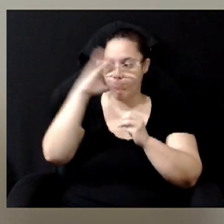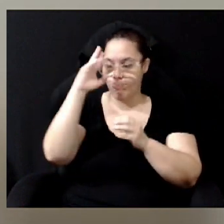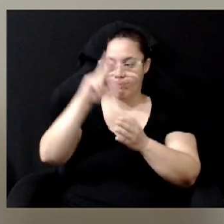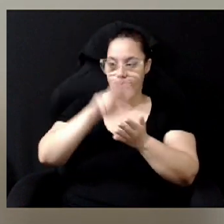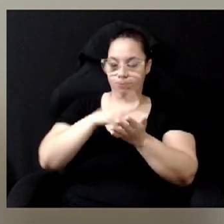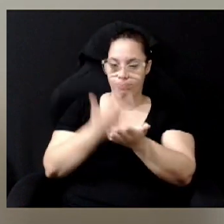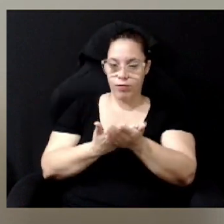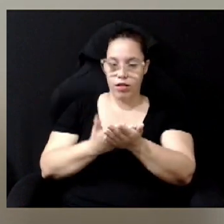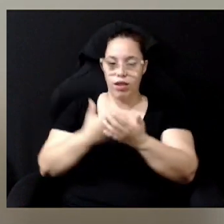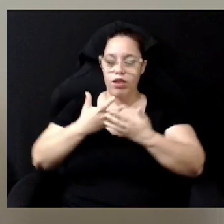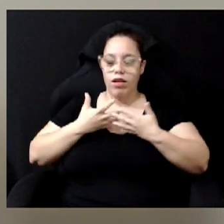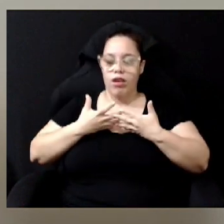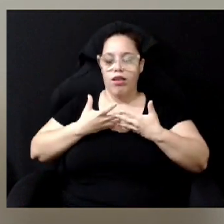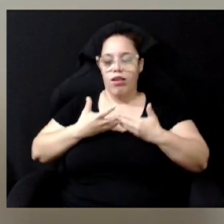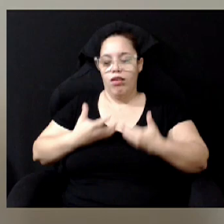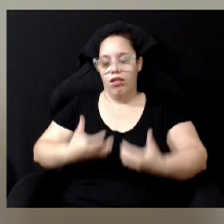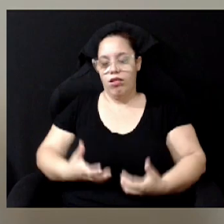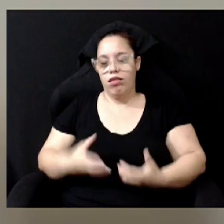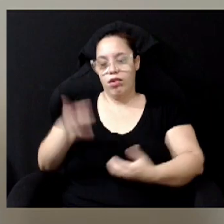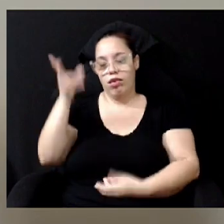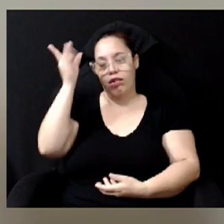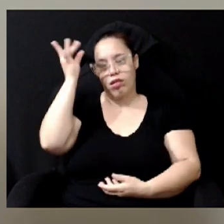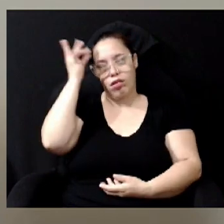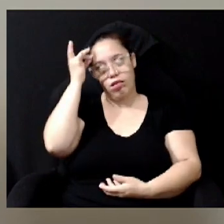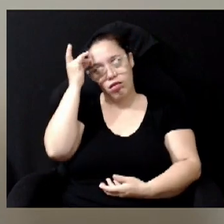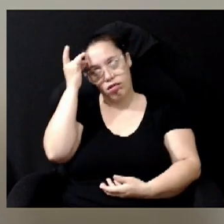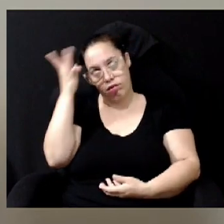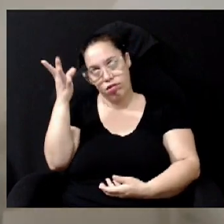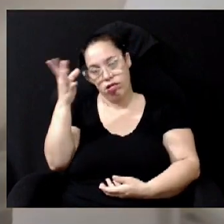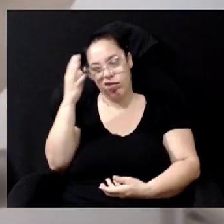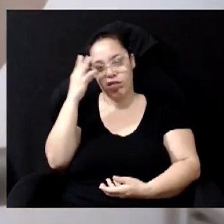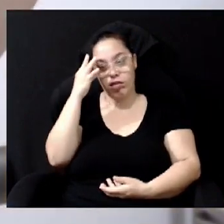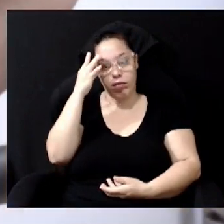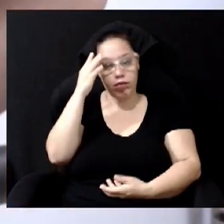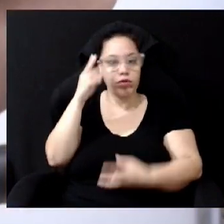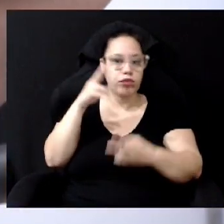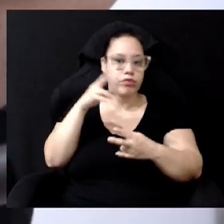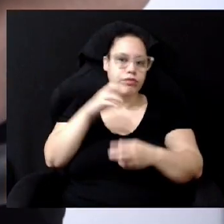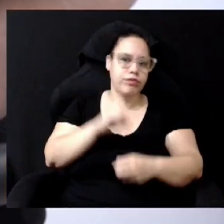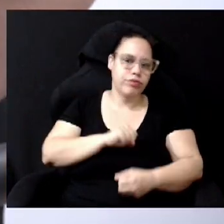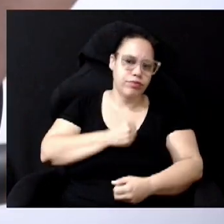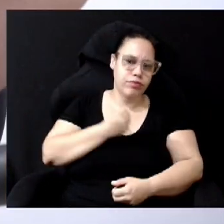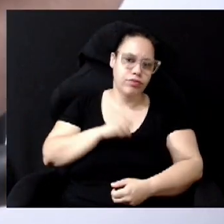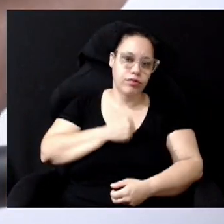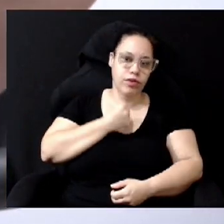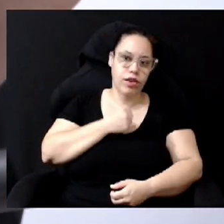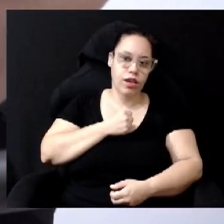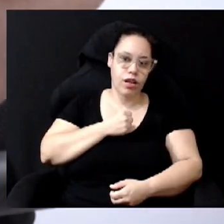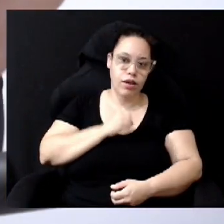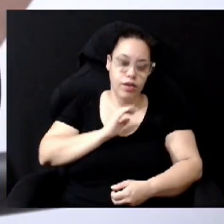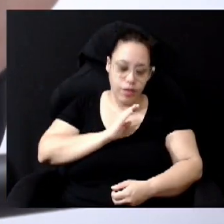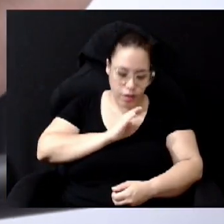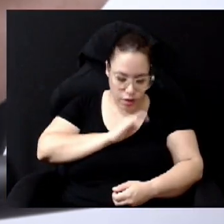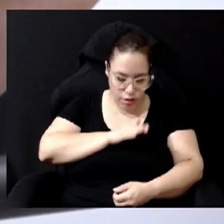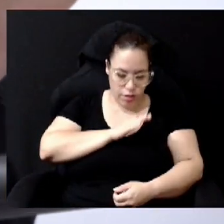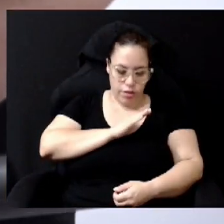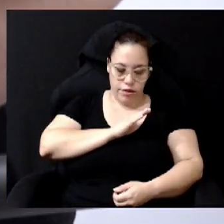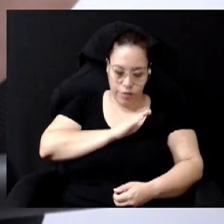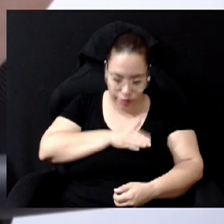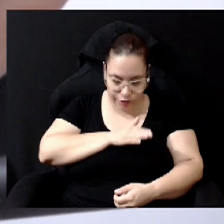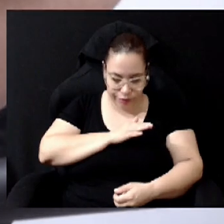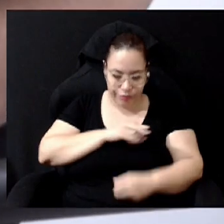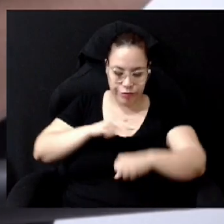cansaço fácil, a qualquer tipo de esforço, que são sintomas de insuficiência cardíaca. Então, dor no